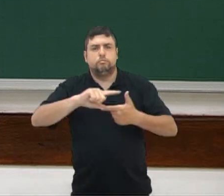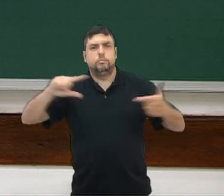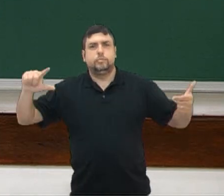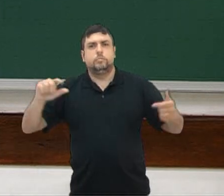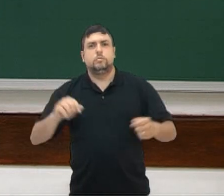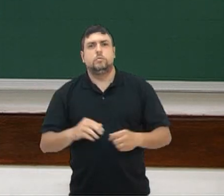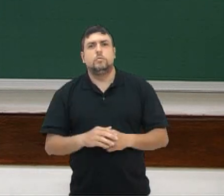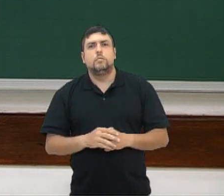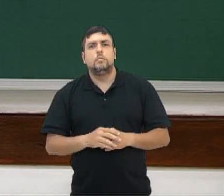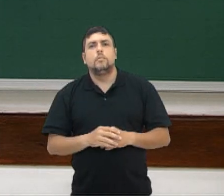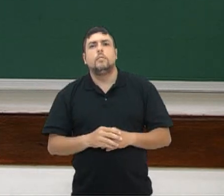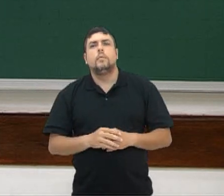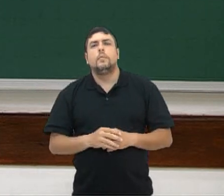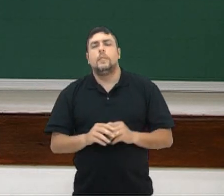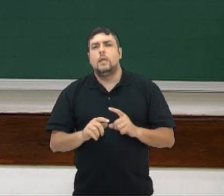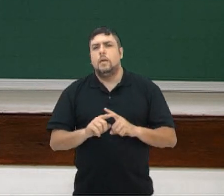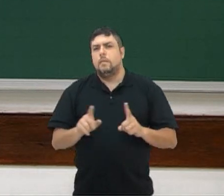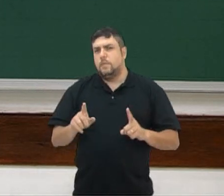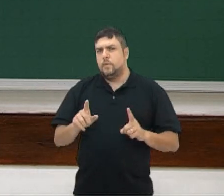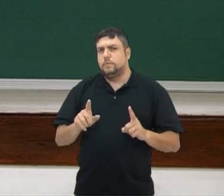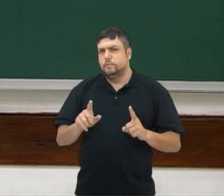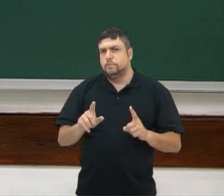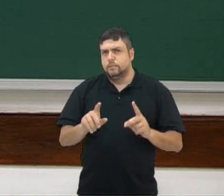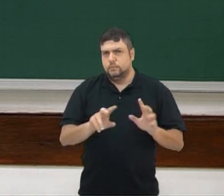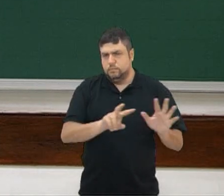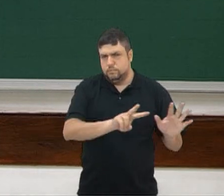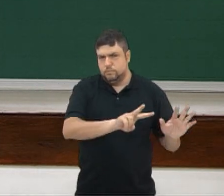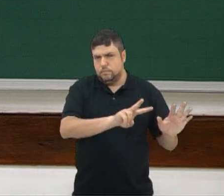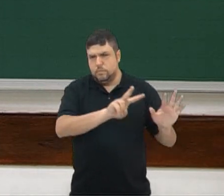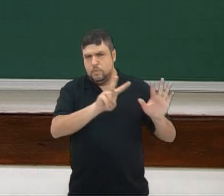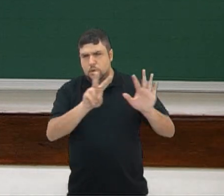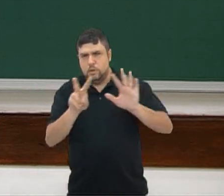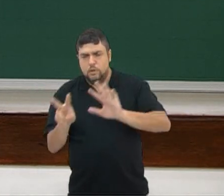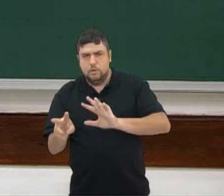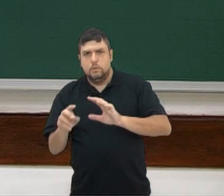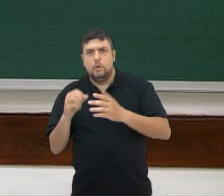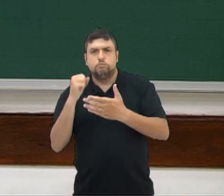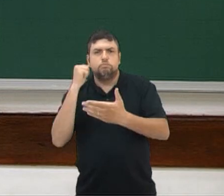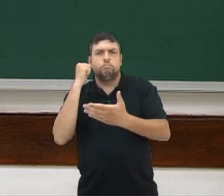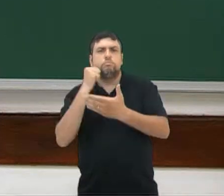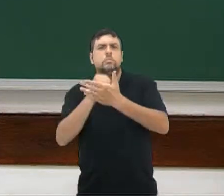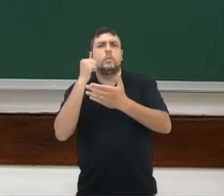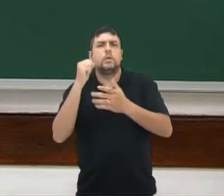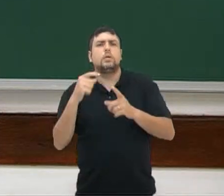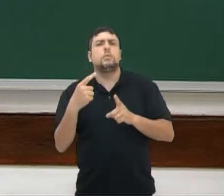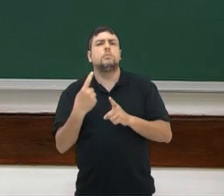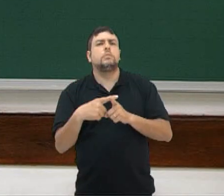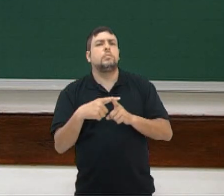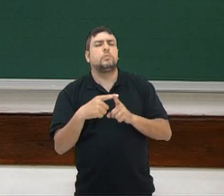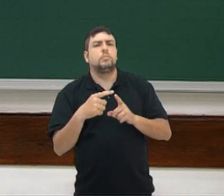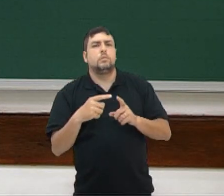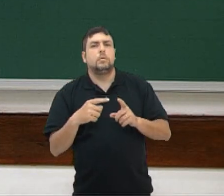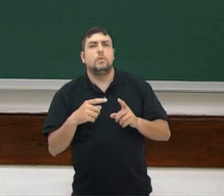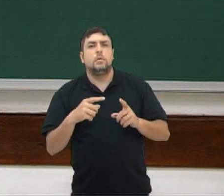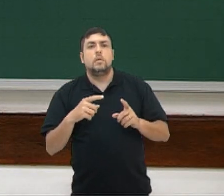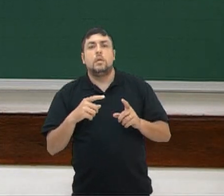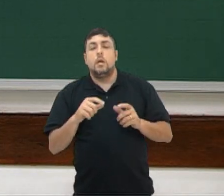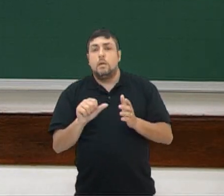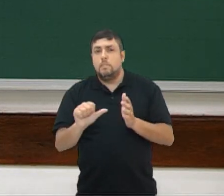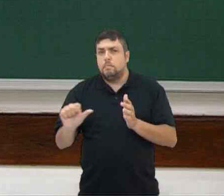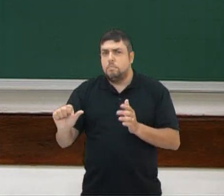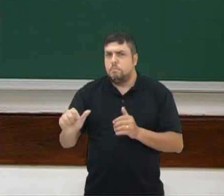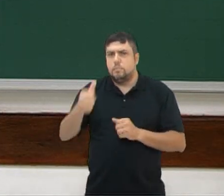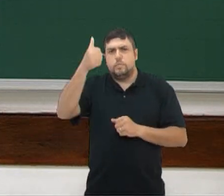tem essa ideia, essa marca temporal, porque ela realmente foi um primeiro momento onde